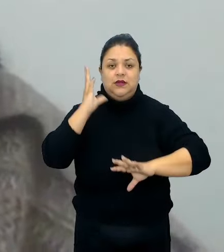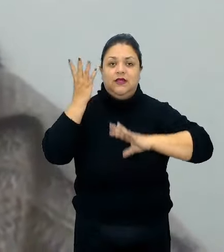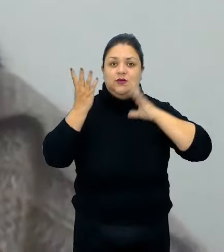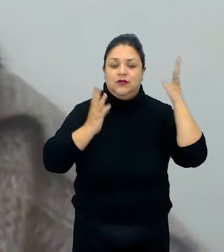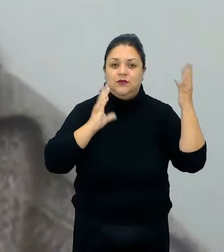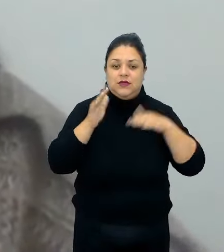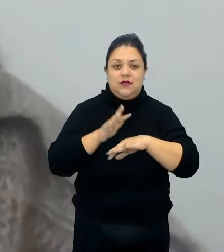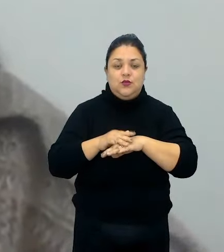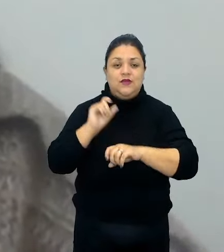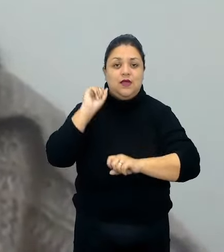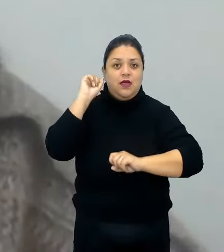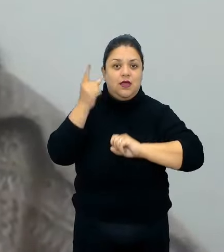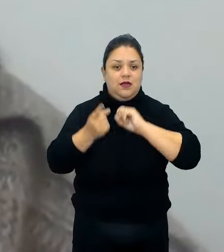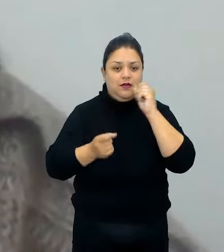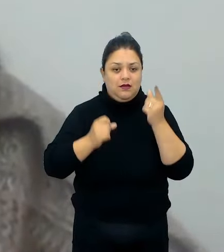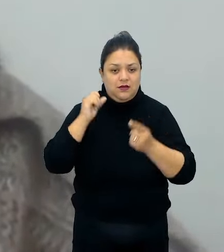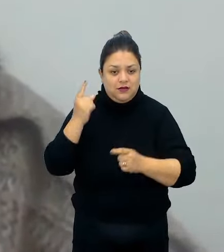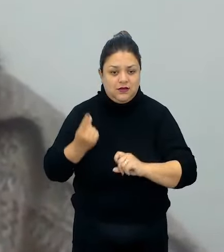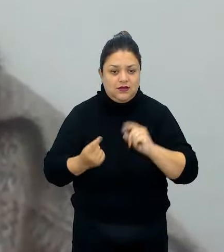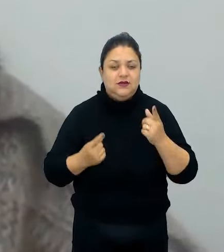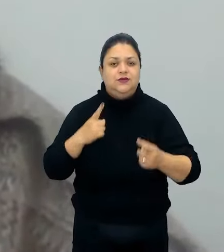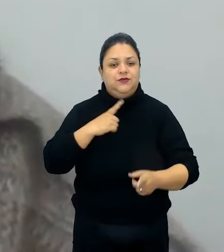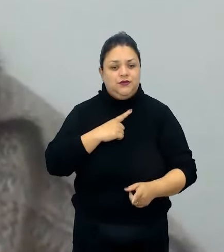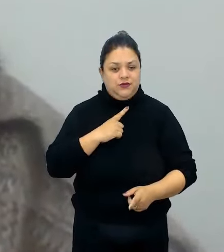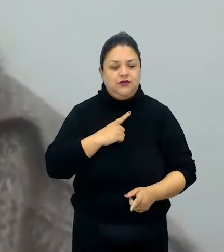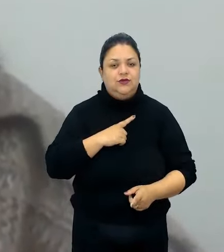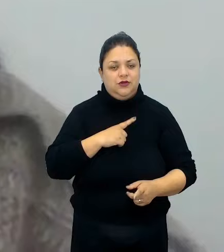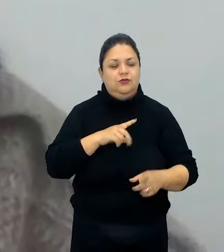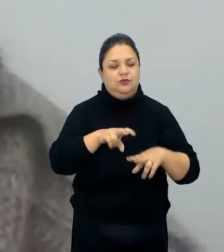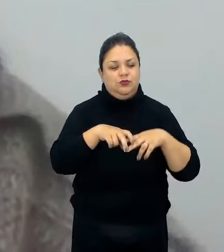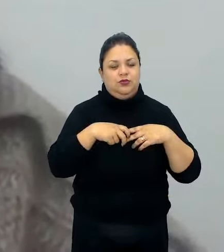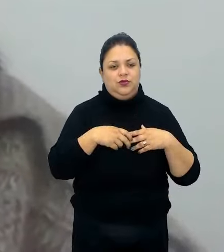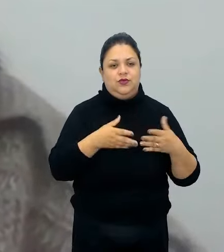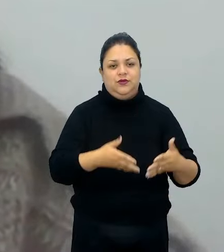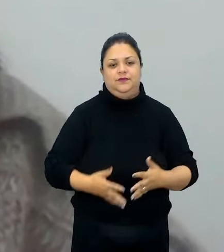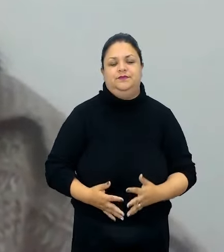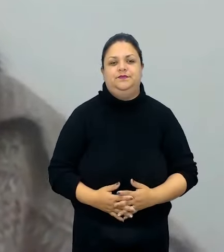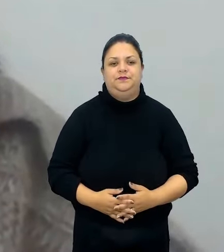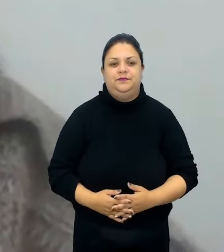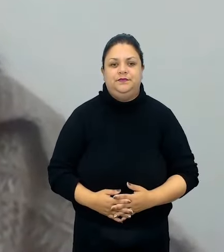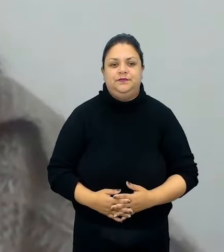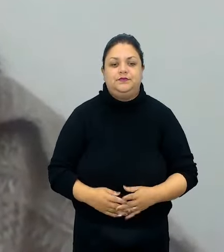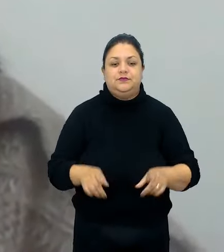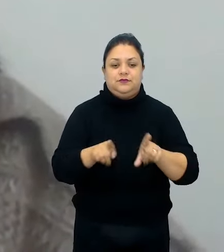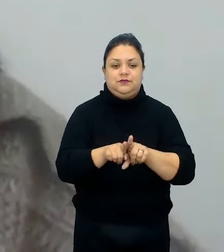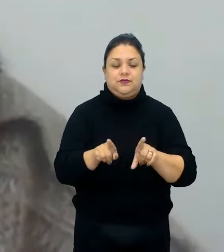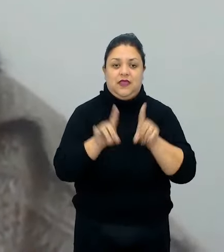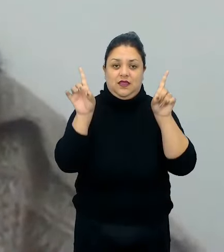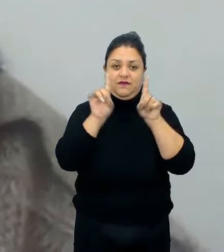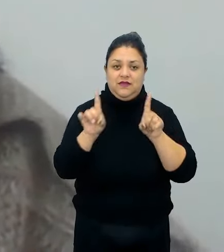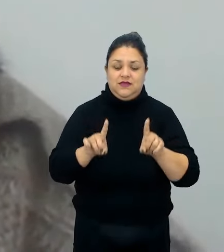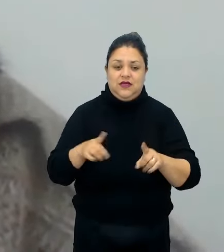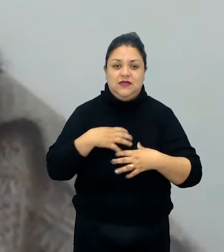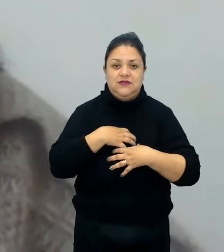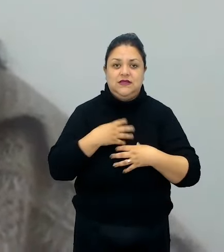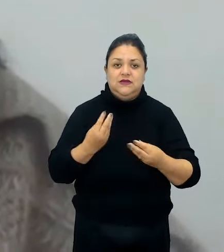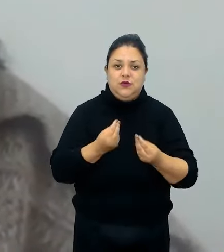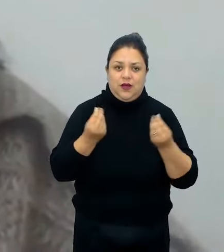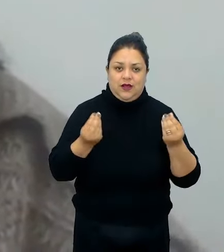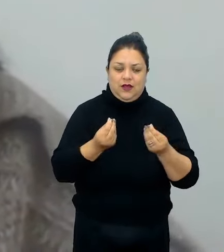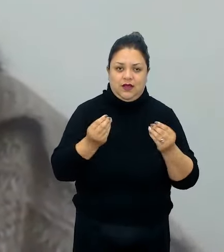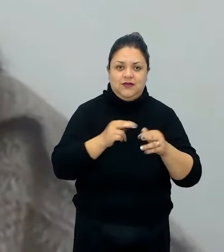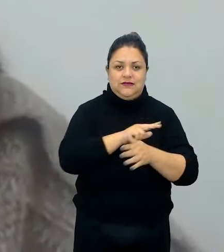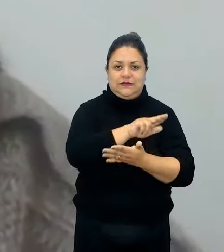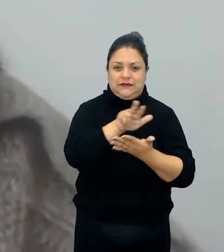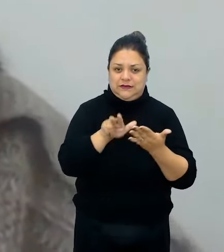raras, né, que vão envolvendo essas questões também, né, de deficiências sensoriais em conjunto. Então,